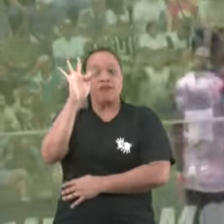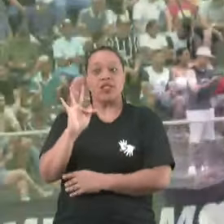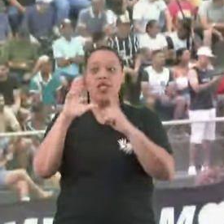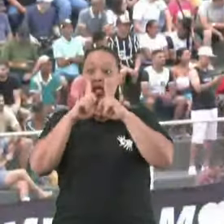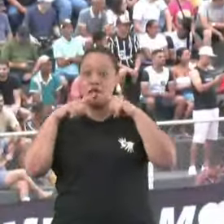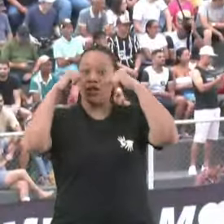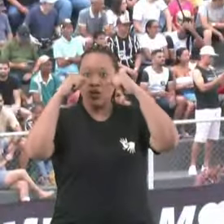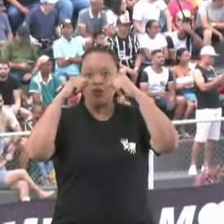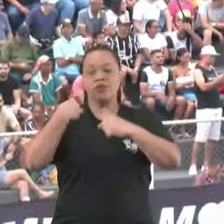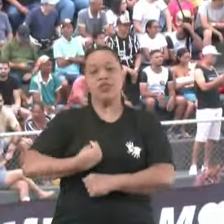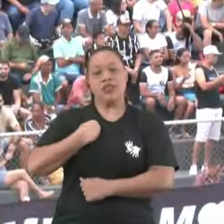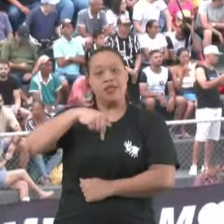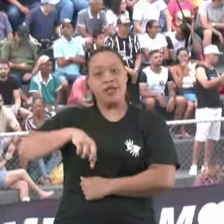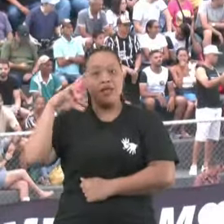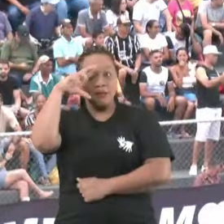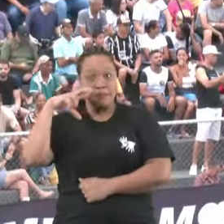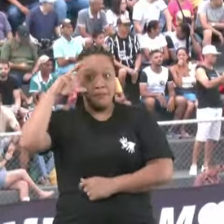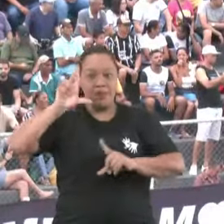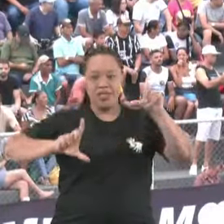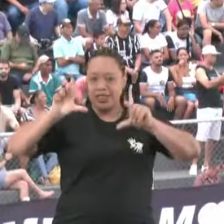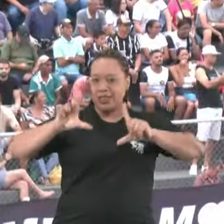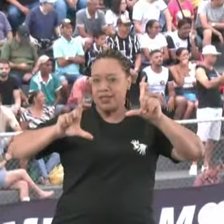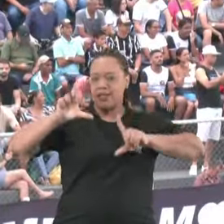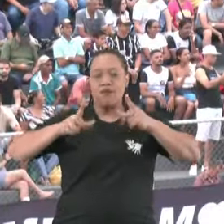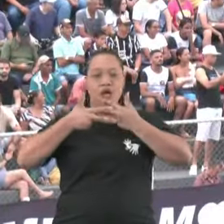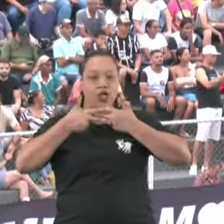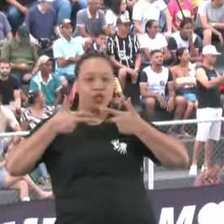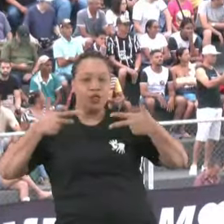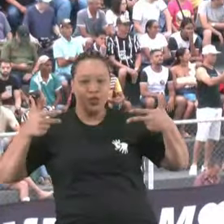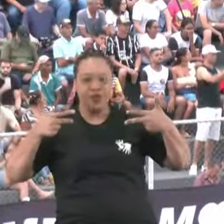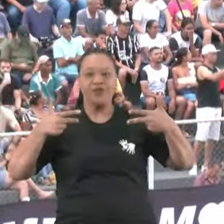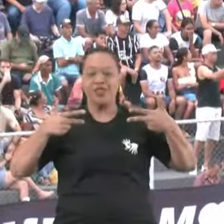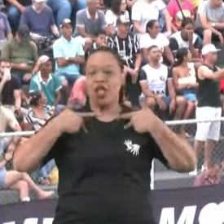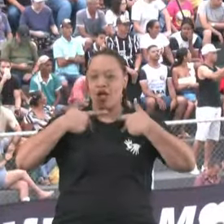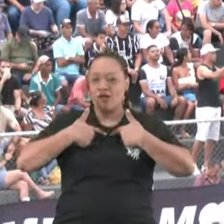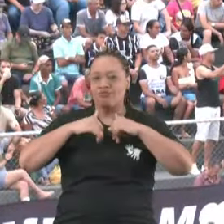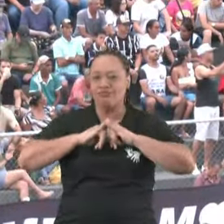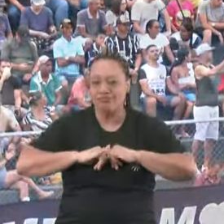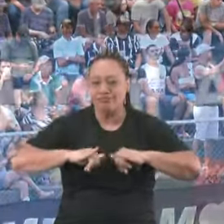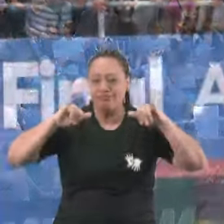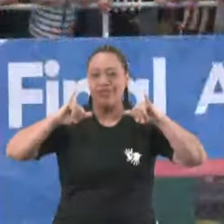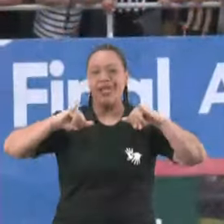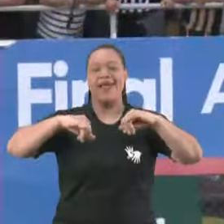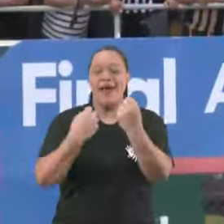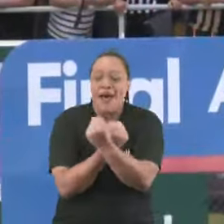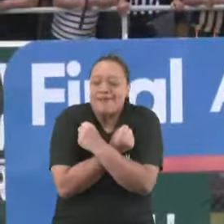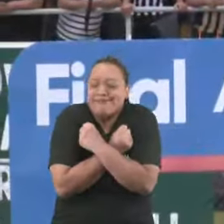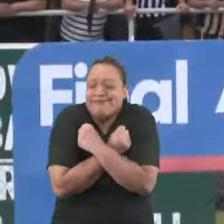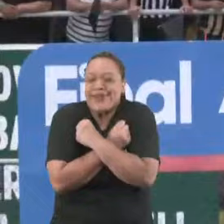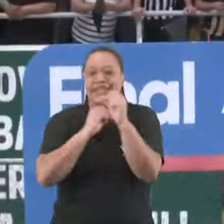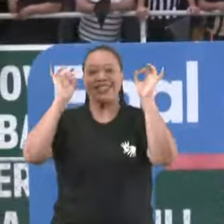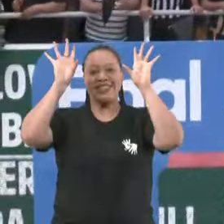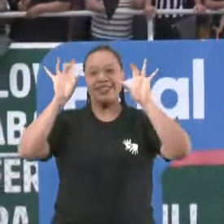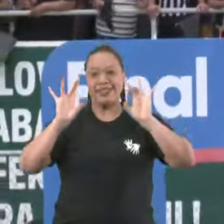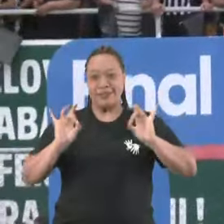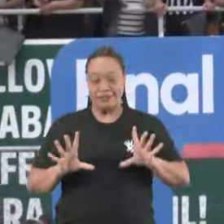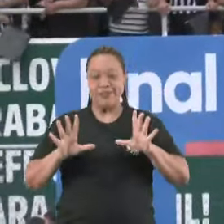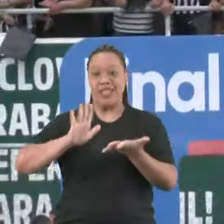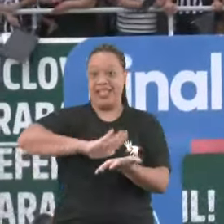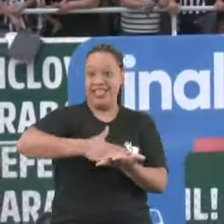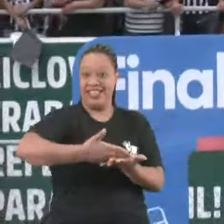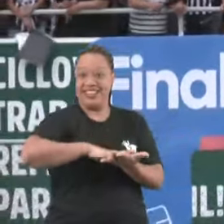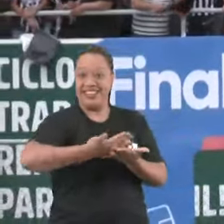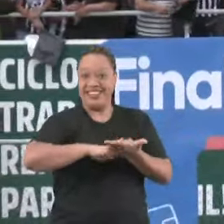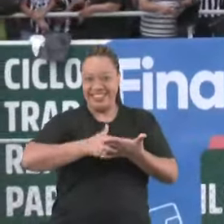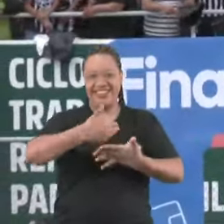Band, está trazendo, para quem nos acompanha, uma novidade. Deixa eu mandar um abraço mais do que especial para os nossos intérpretes